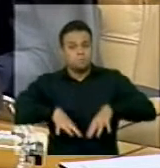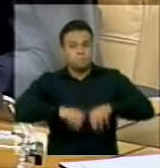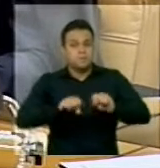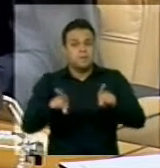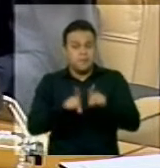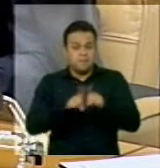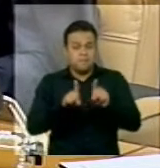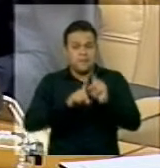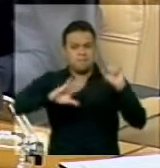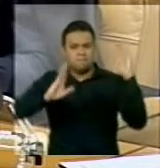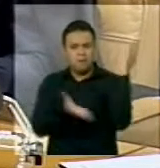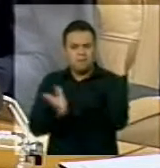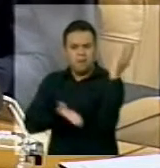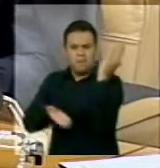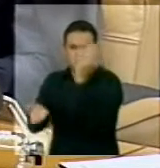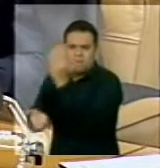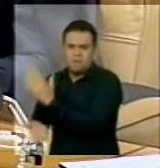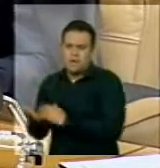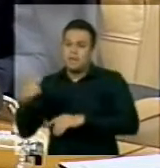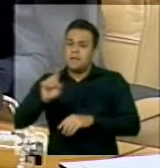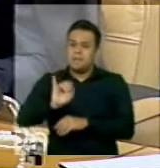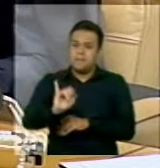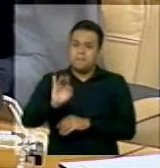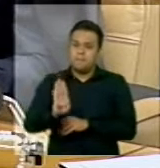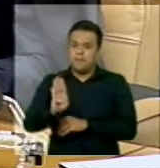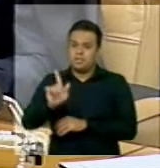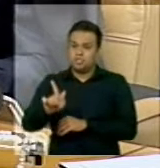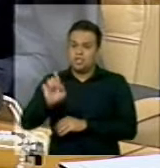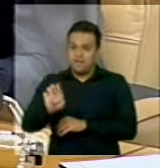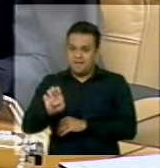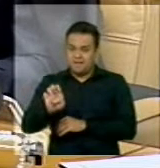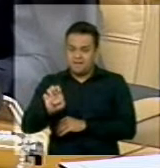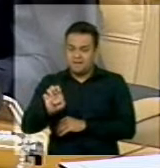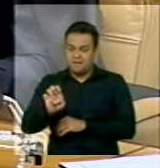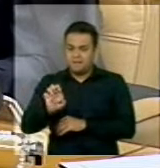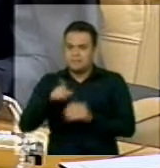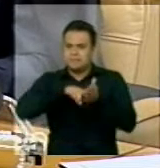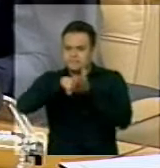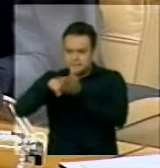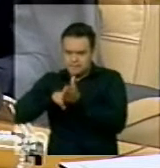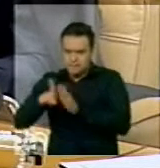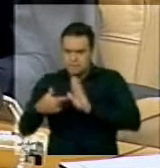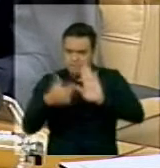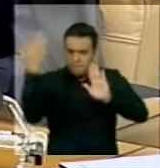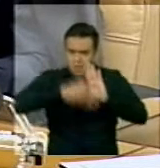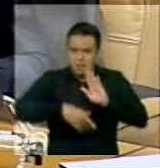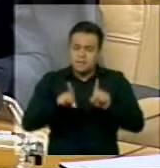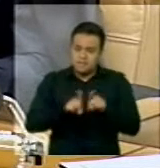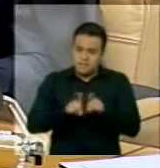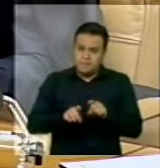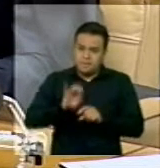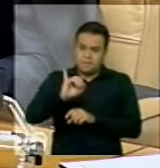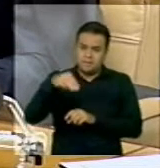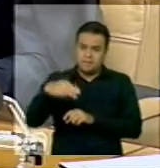região fornecidas pelo IBGE, Instituto Brasileiro de Geografia e Estatística, bem como pelo INPE,